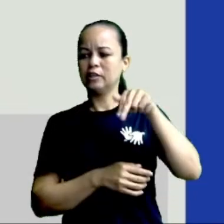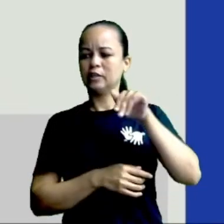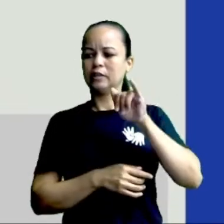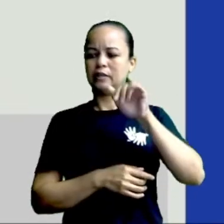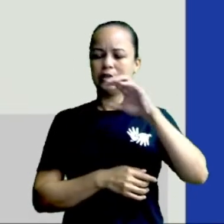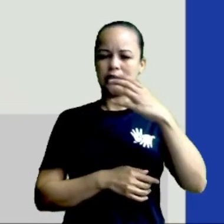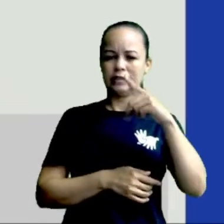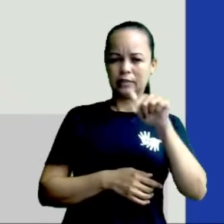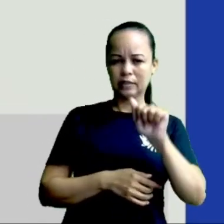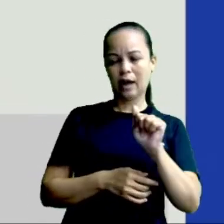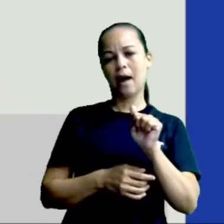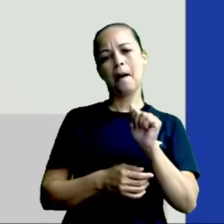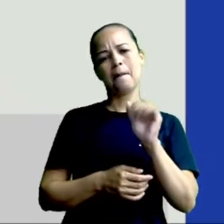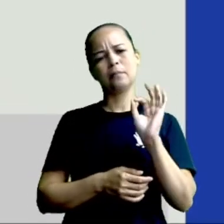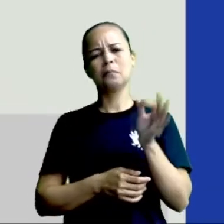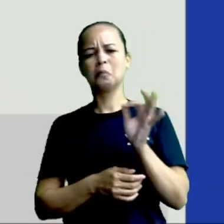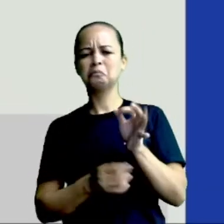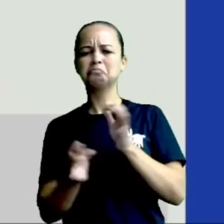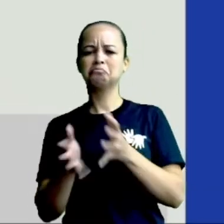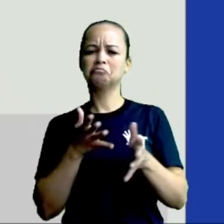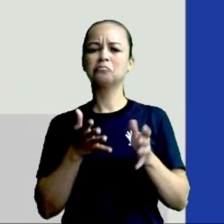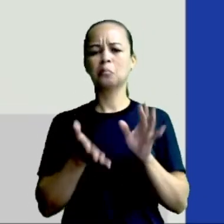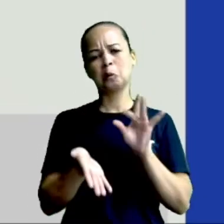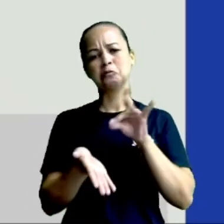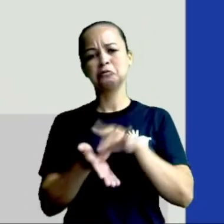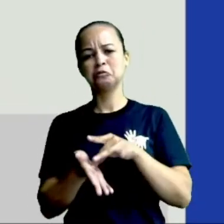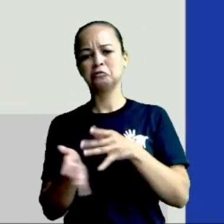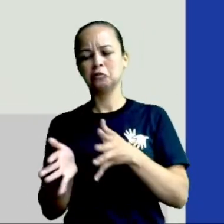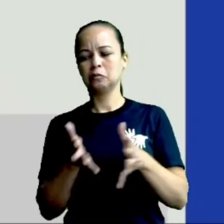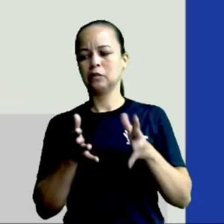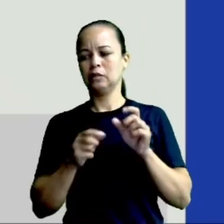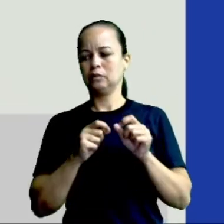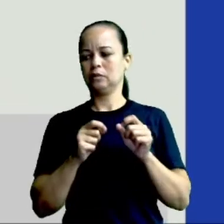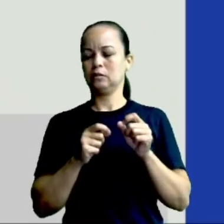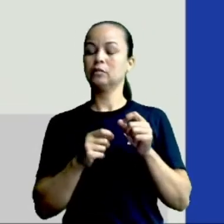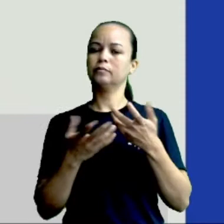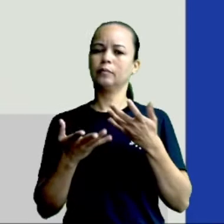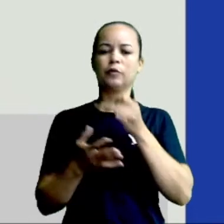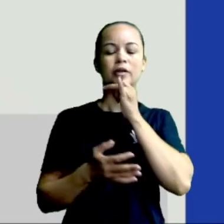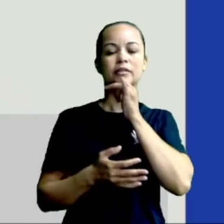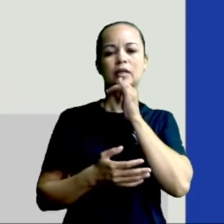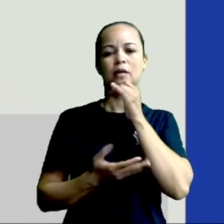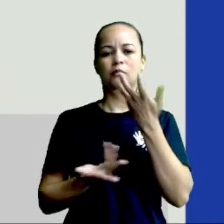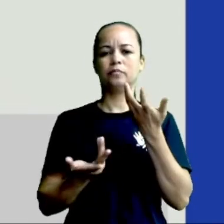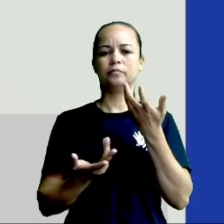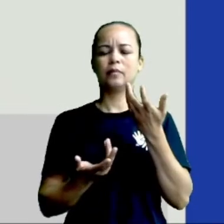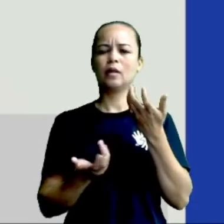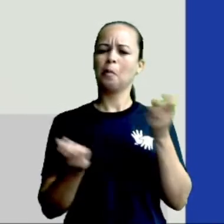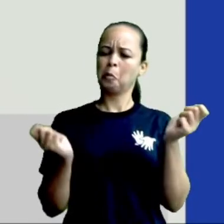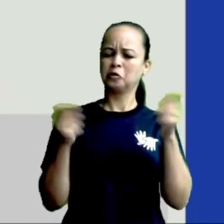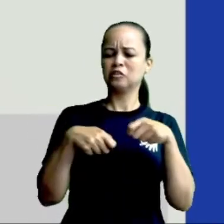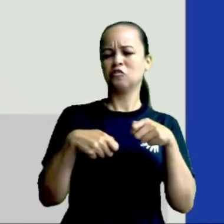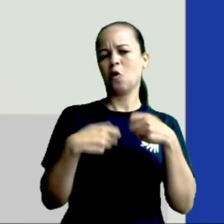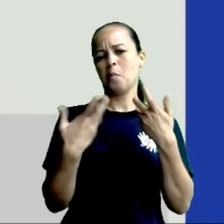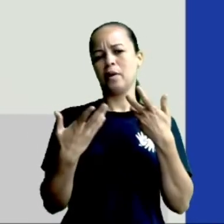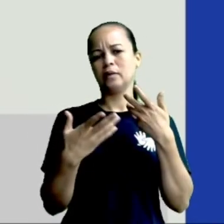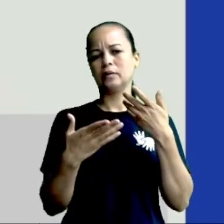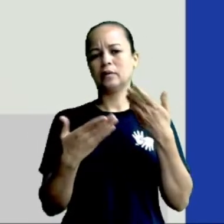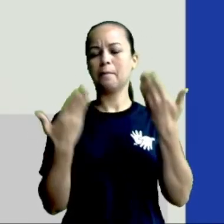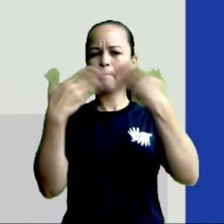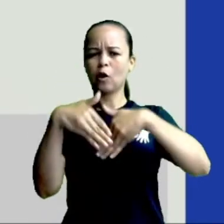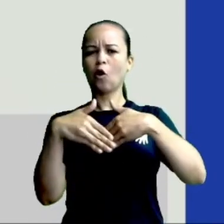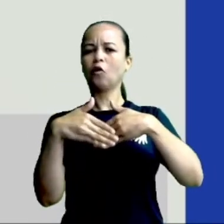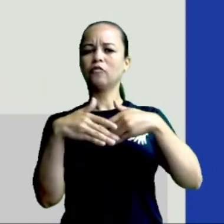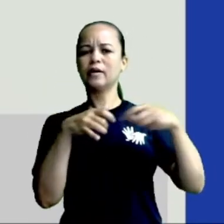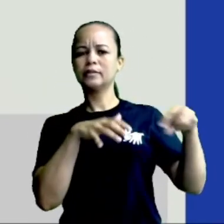provavelmente, possivelmente, certo? Então, ó, possivelmente haverá prova semana que vem. é uma dúvida. Você não sabe se realmente